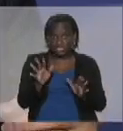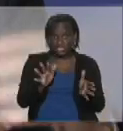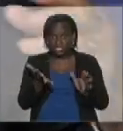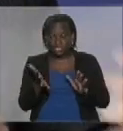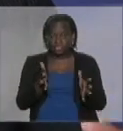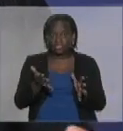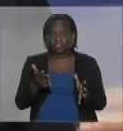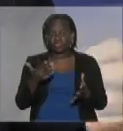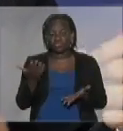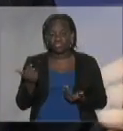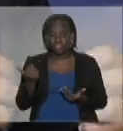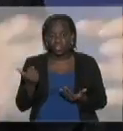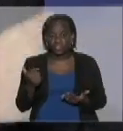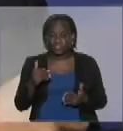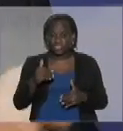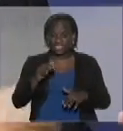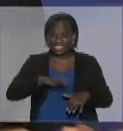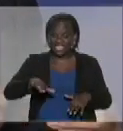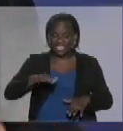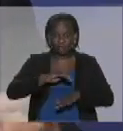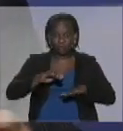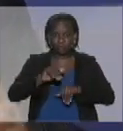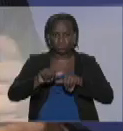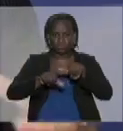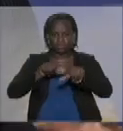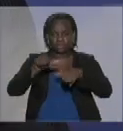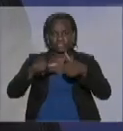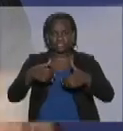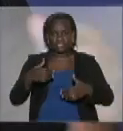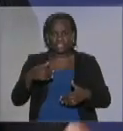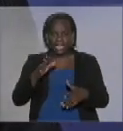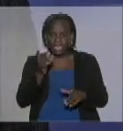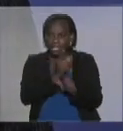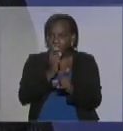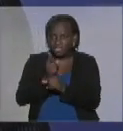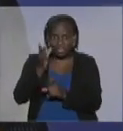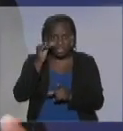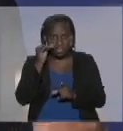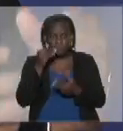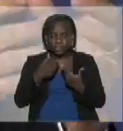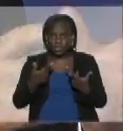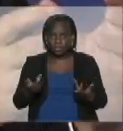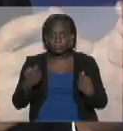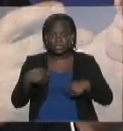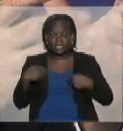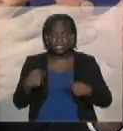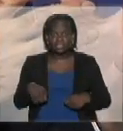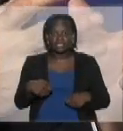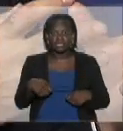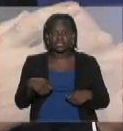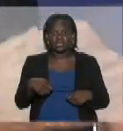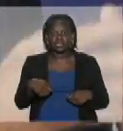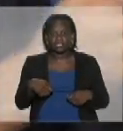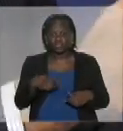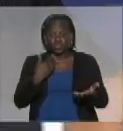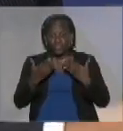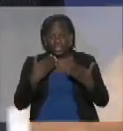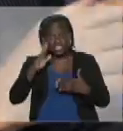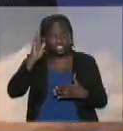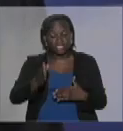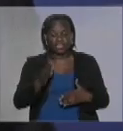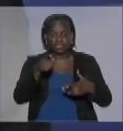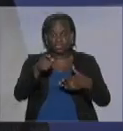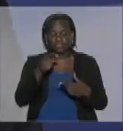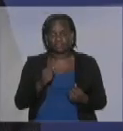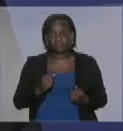13, onde o jovem está deixando de ser criança, se tornando adolescente, a idade das descobertas, a gente tem que ter o papo